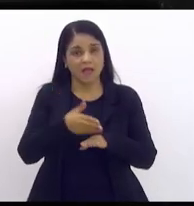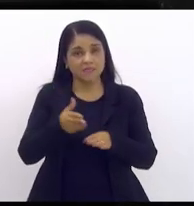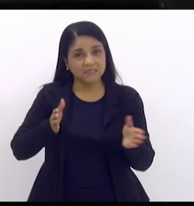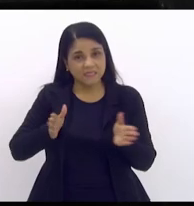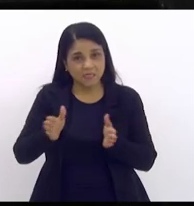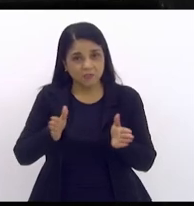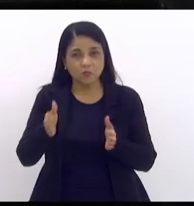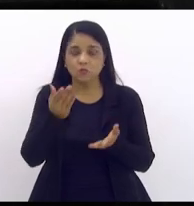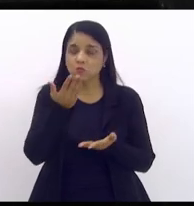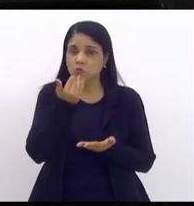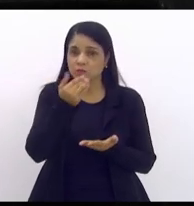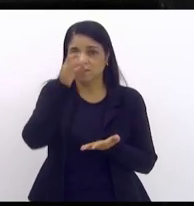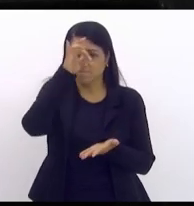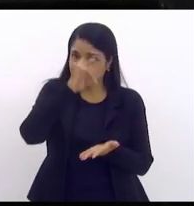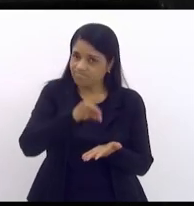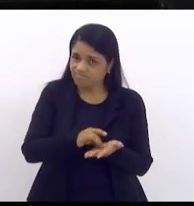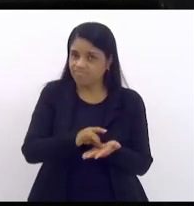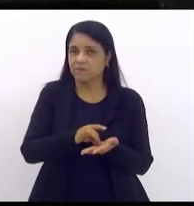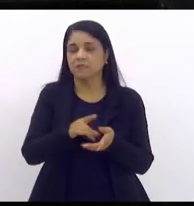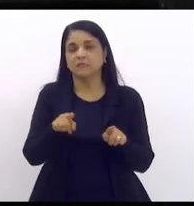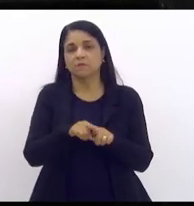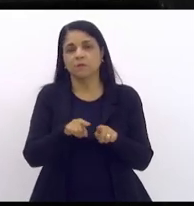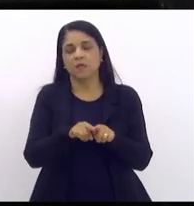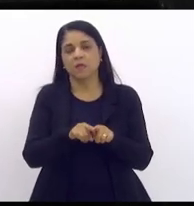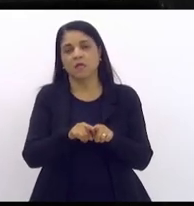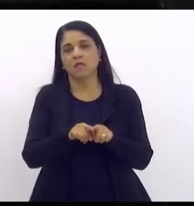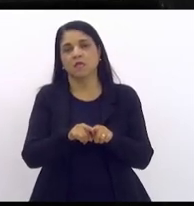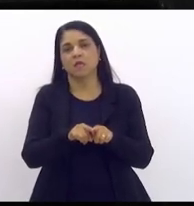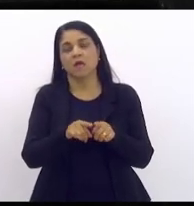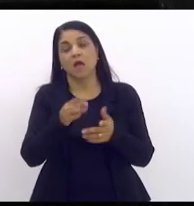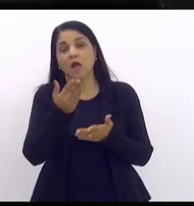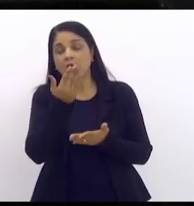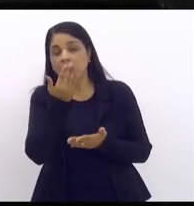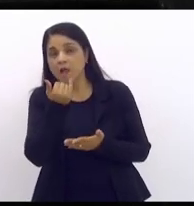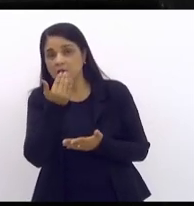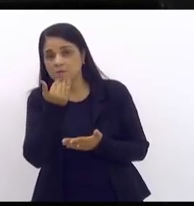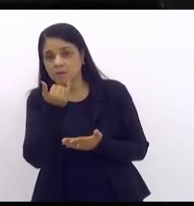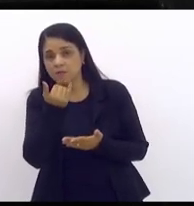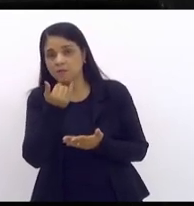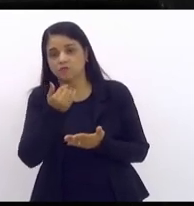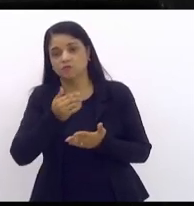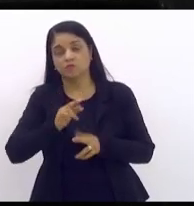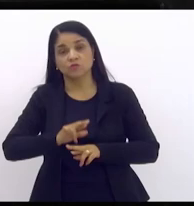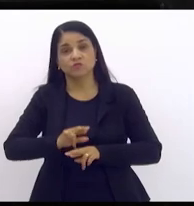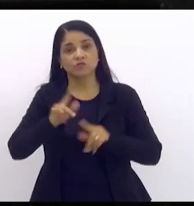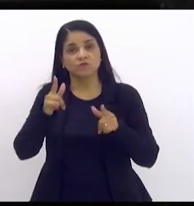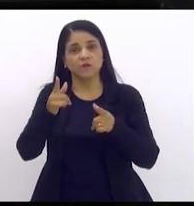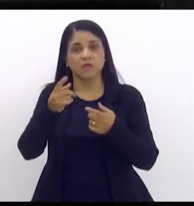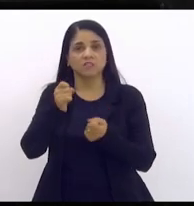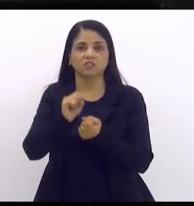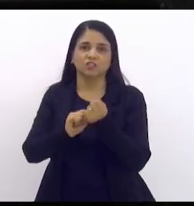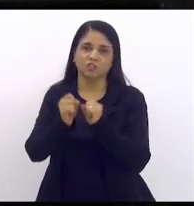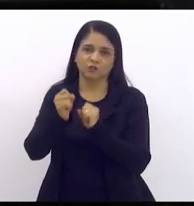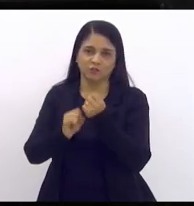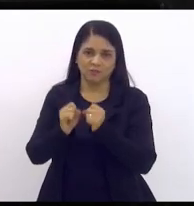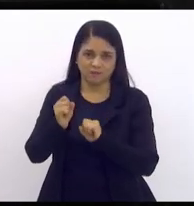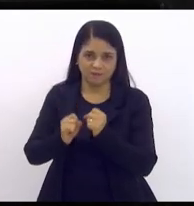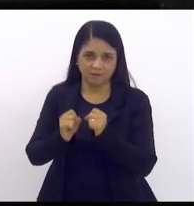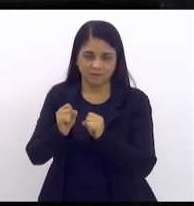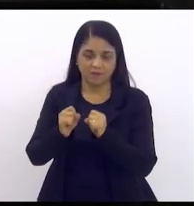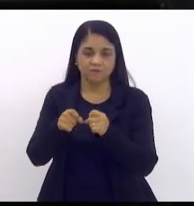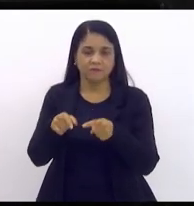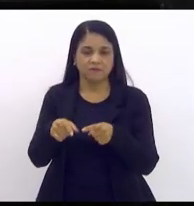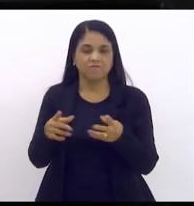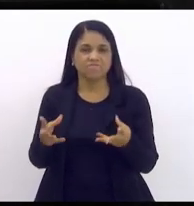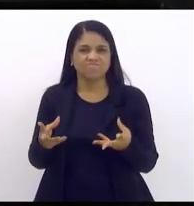de verdade, que tenham acesso a produtos que não sejam dessa categoria que tanto fragiliza a